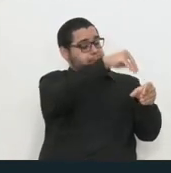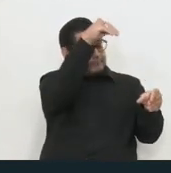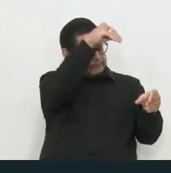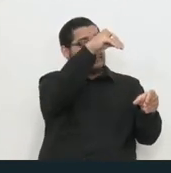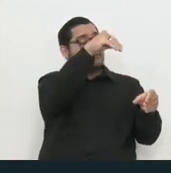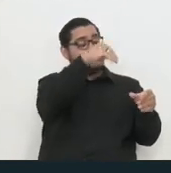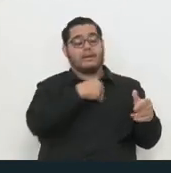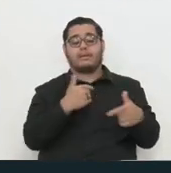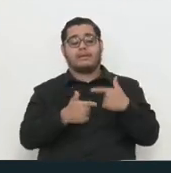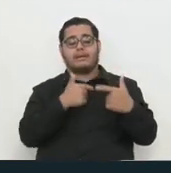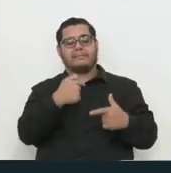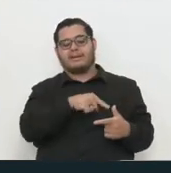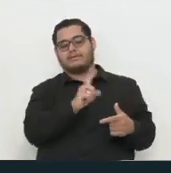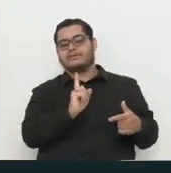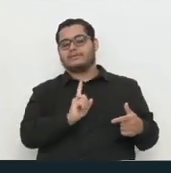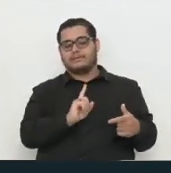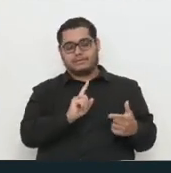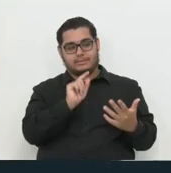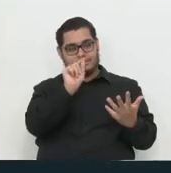registrado Vereador